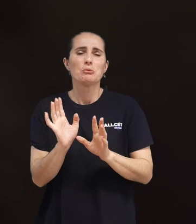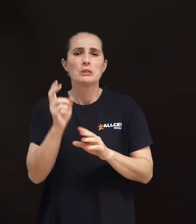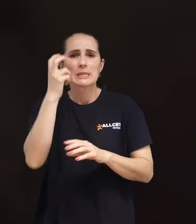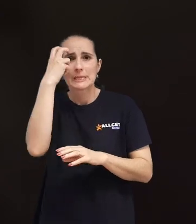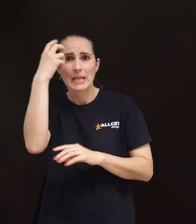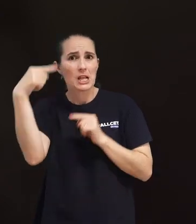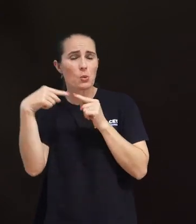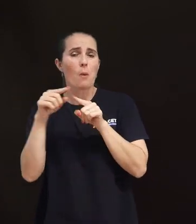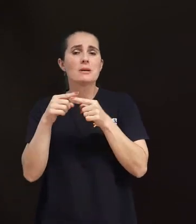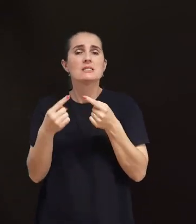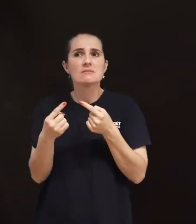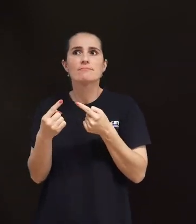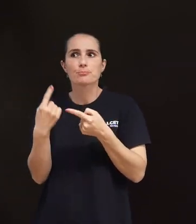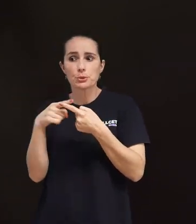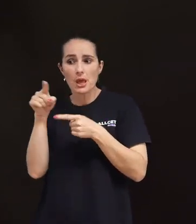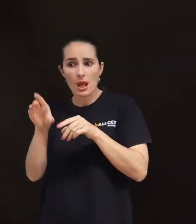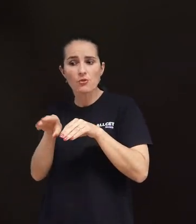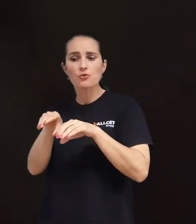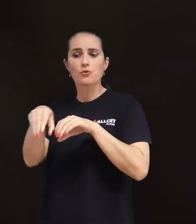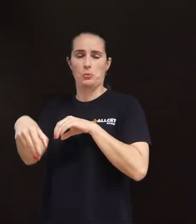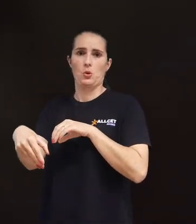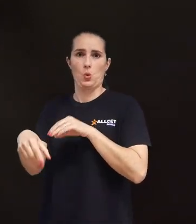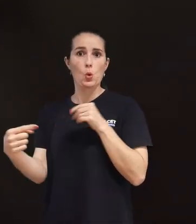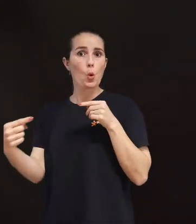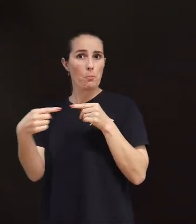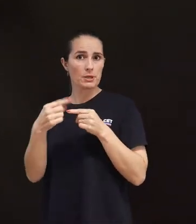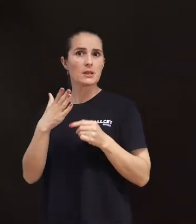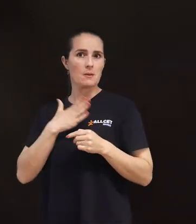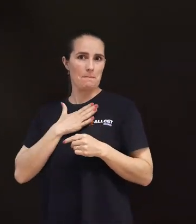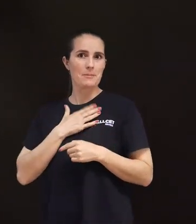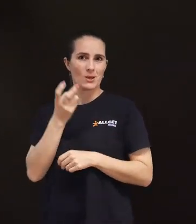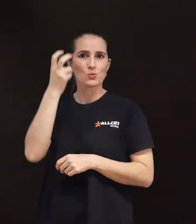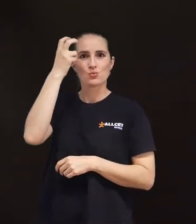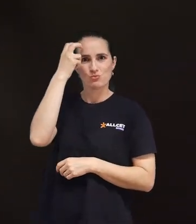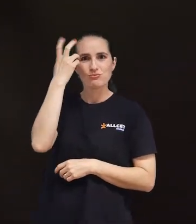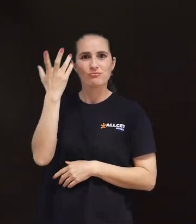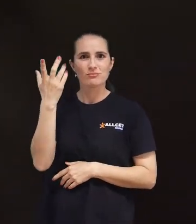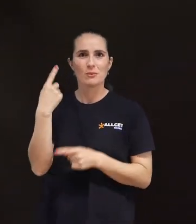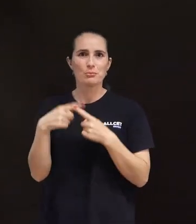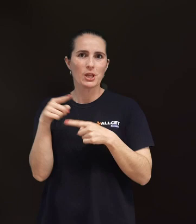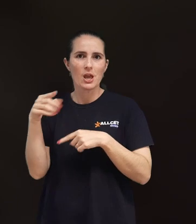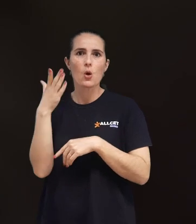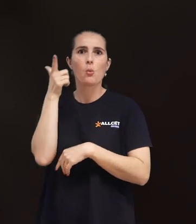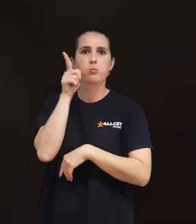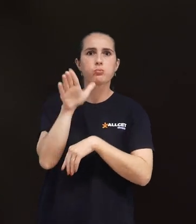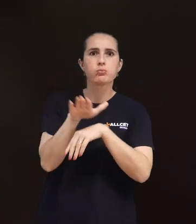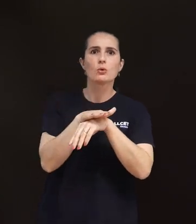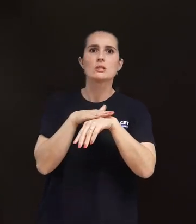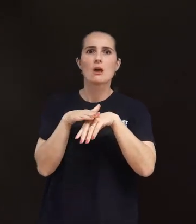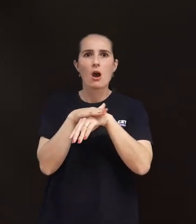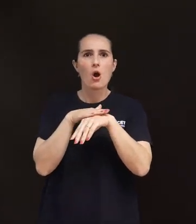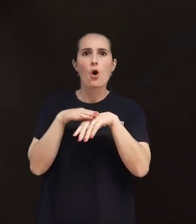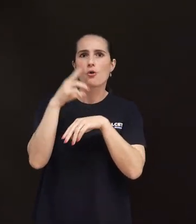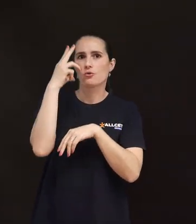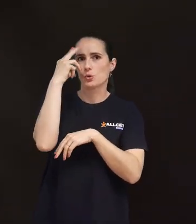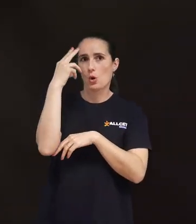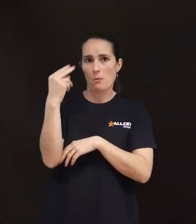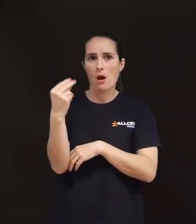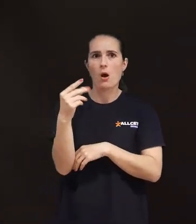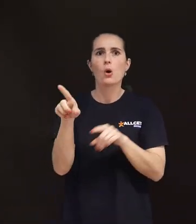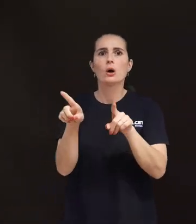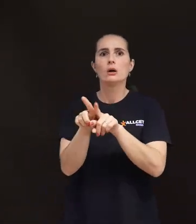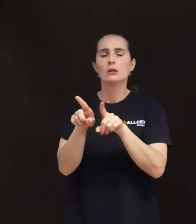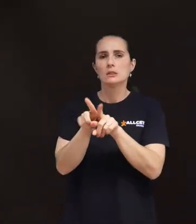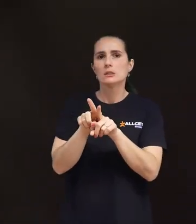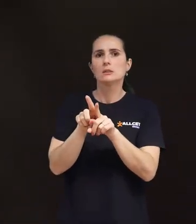assim uma formação condizente com a minha questão cultural, assim, alguém que conseguia conversar de igual para igual. Mesmo assim